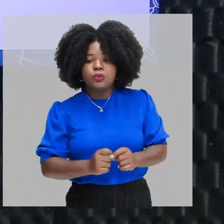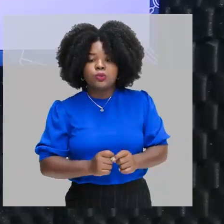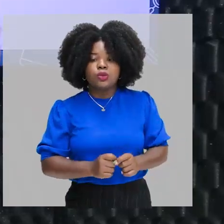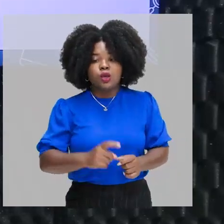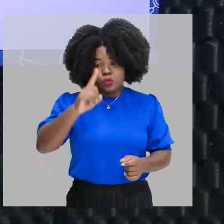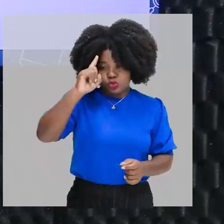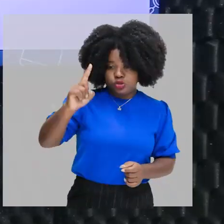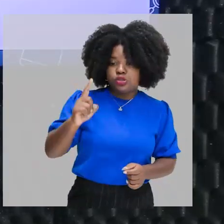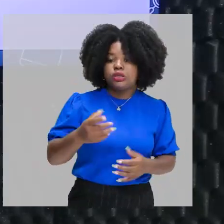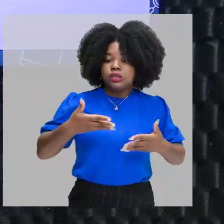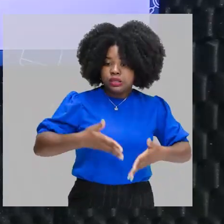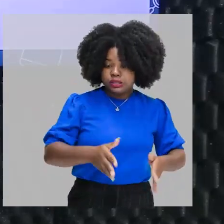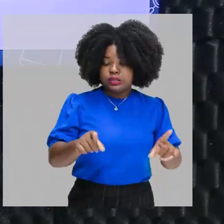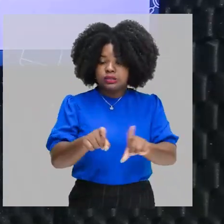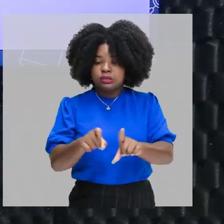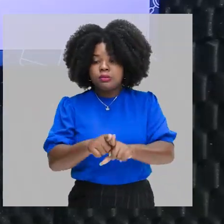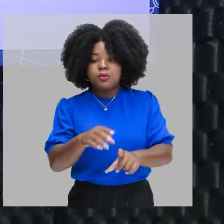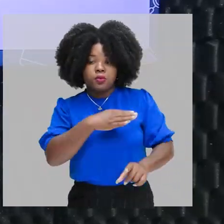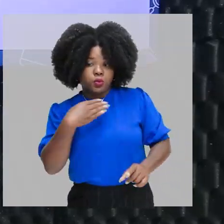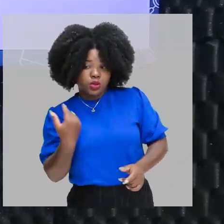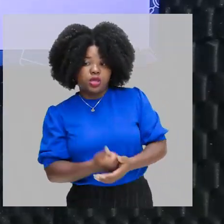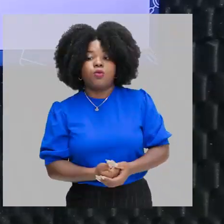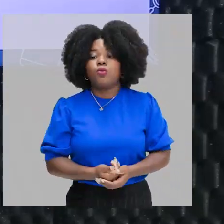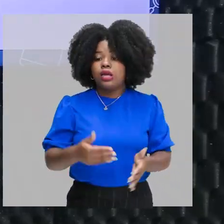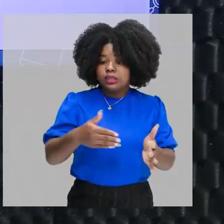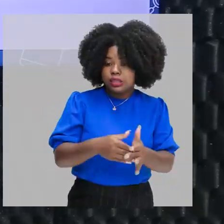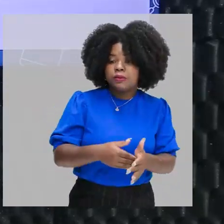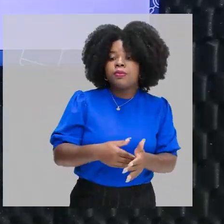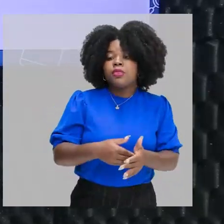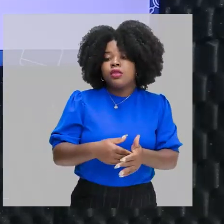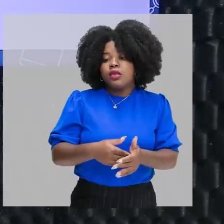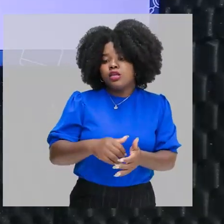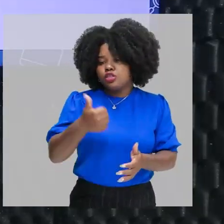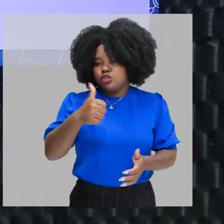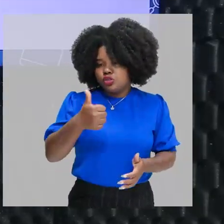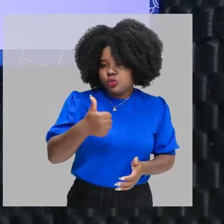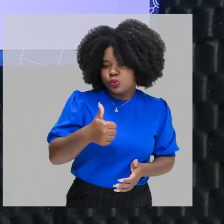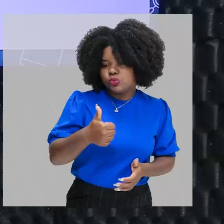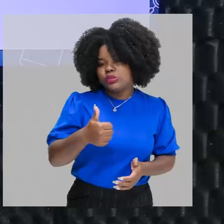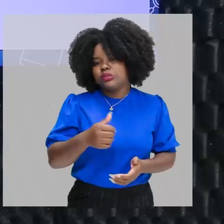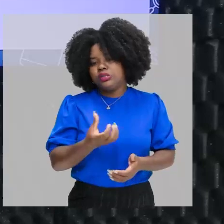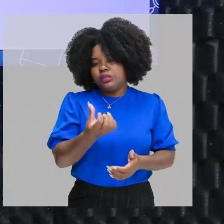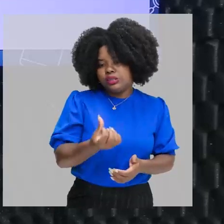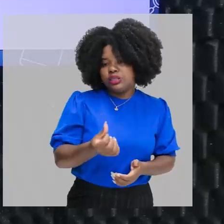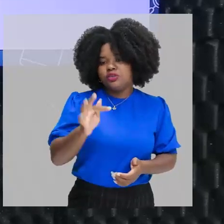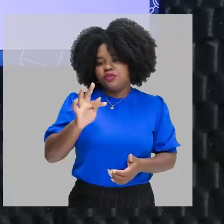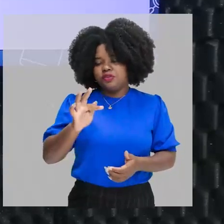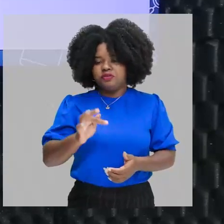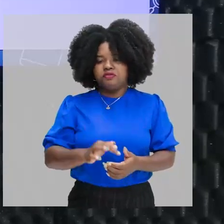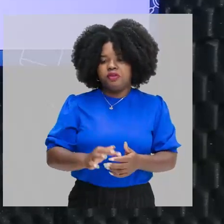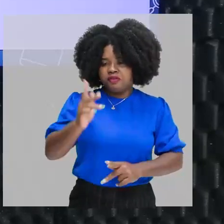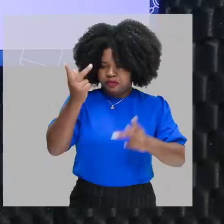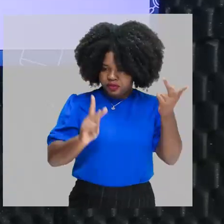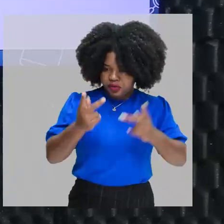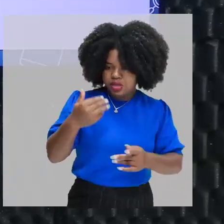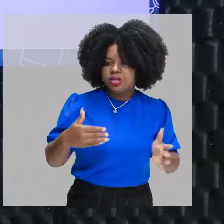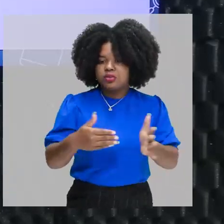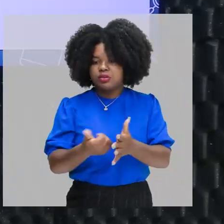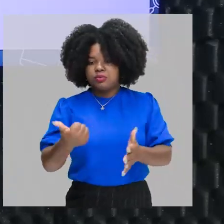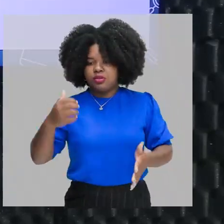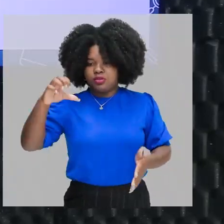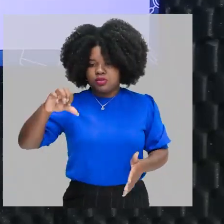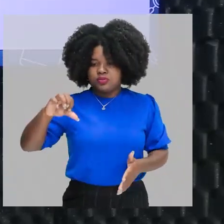de 1955 a 1981. Foi um cantor, compositor e músico jamaicano, né,